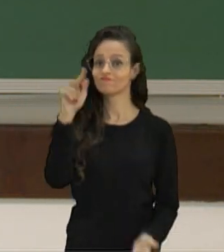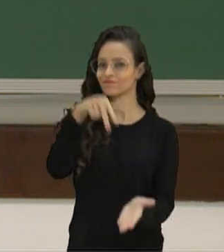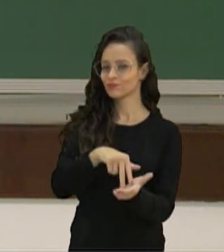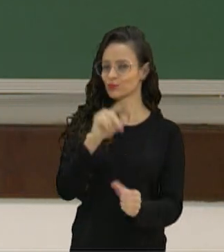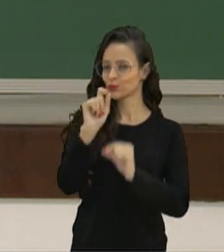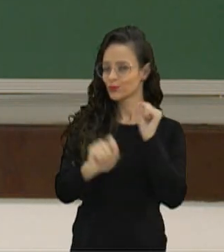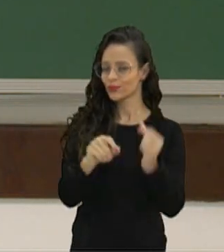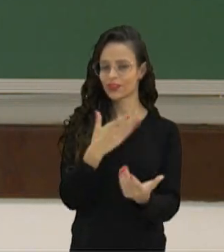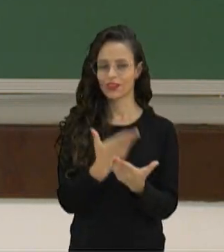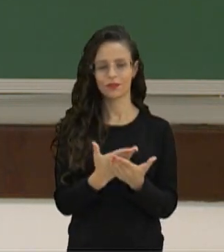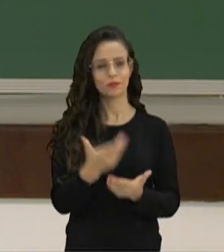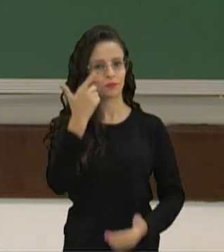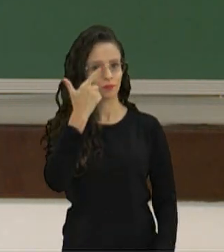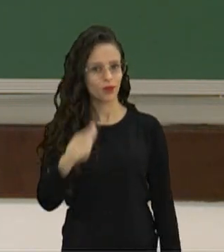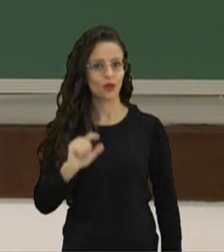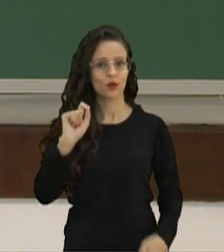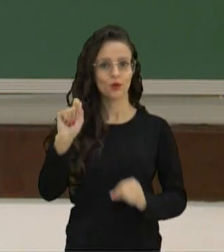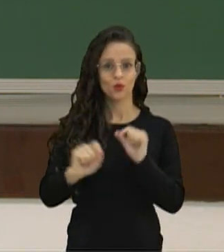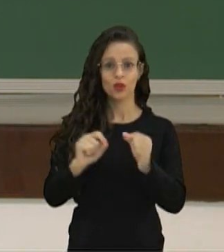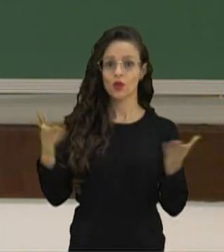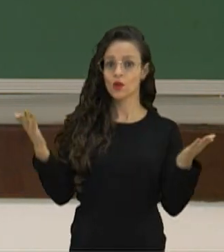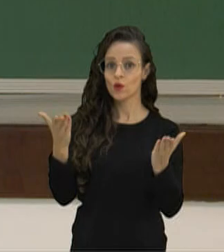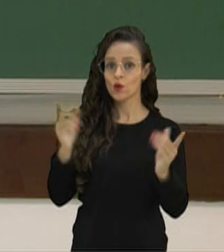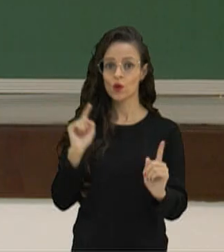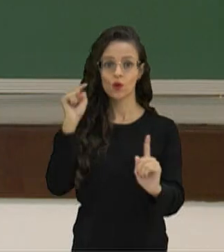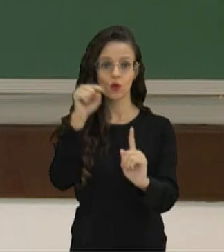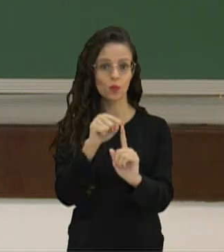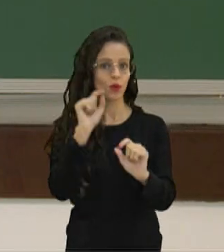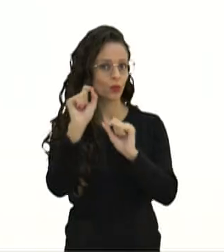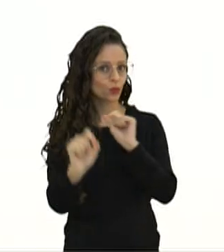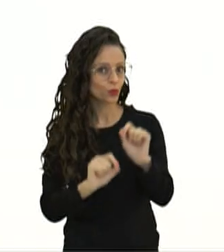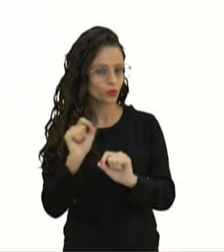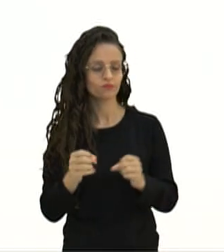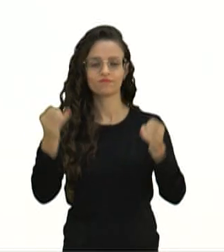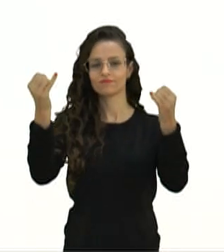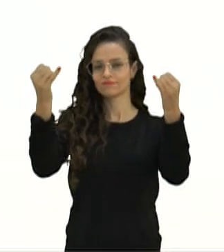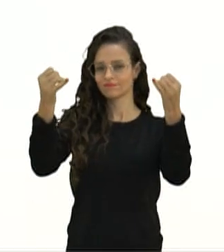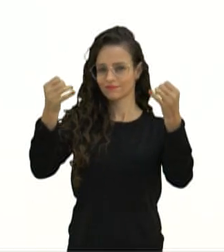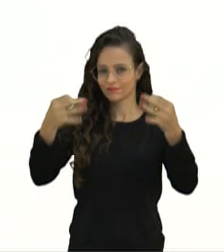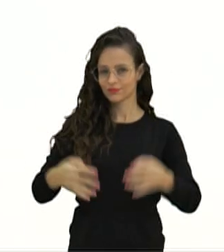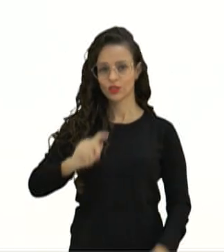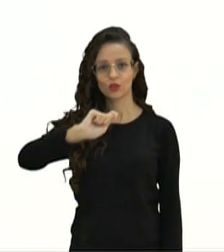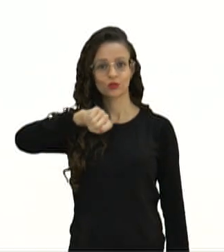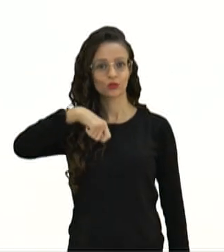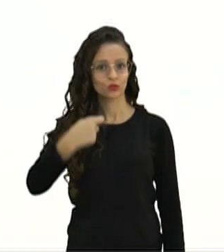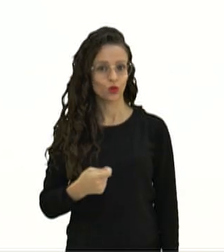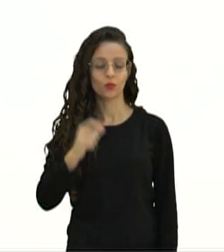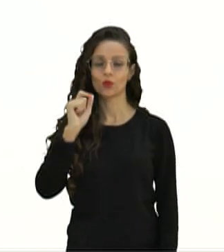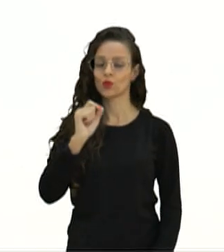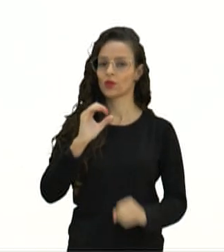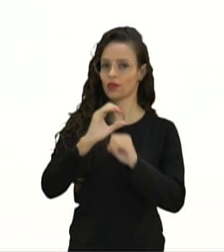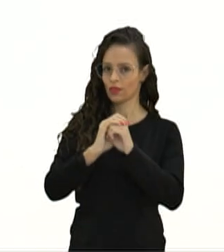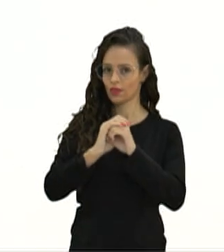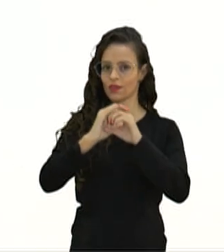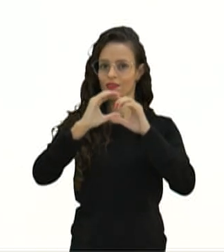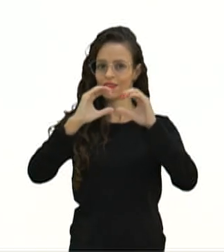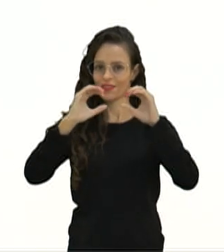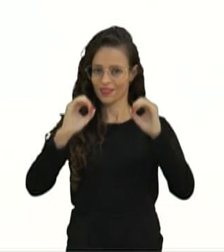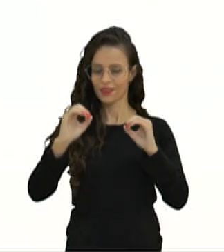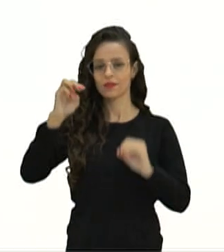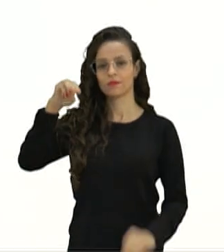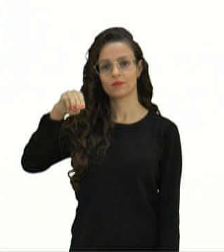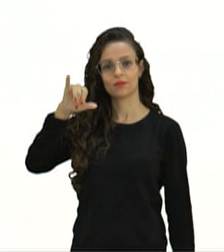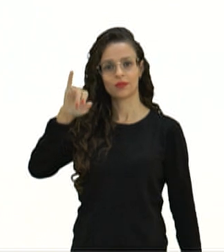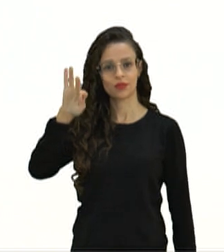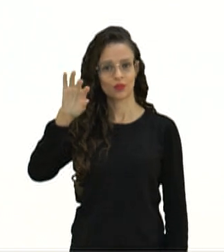aula, onde hoje o nosso objetivo é falar um pouquinho mais sobre a mitose, que é o processo de divisão